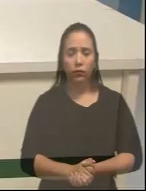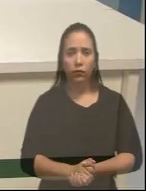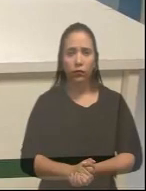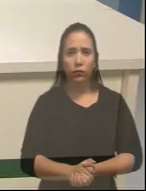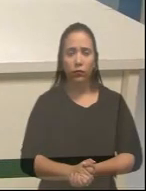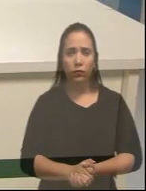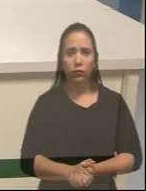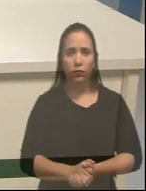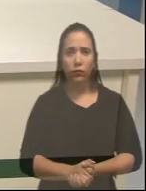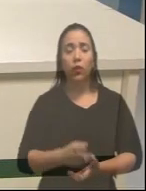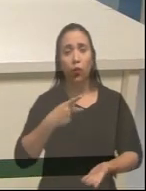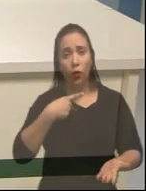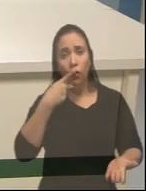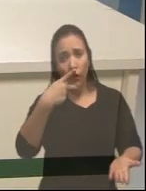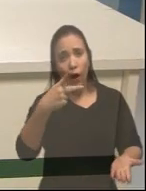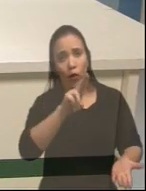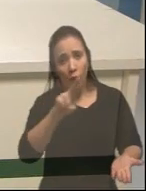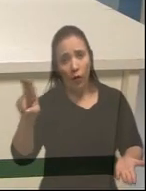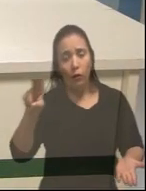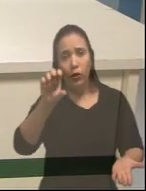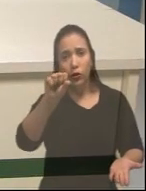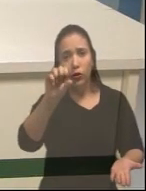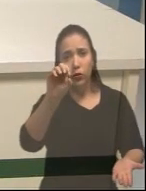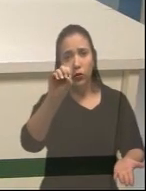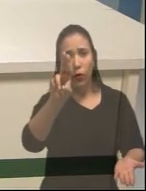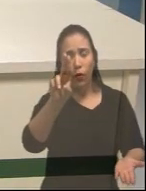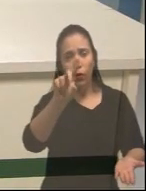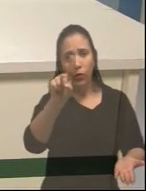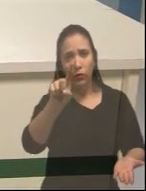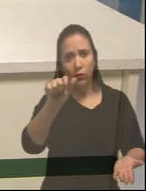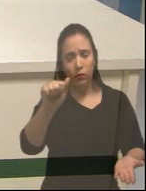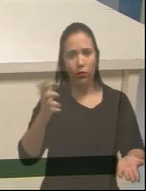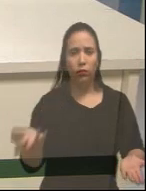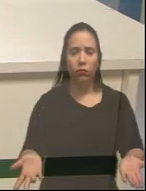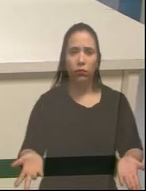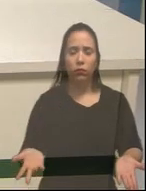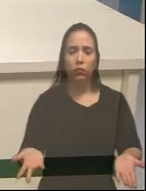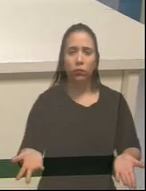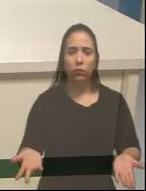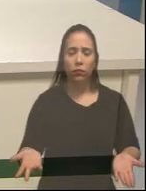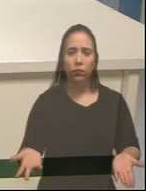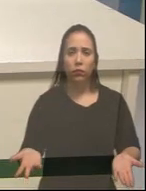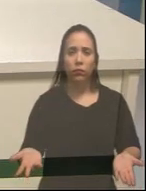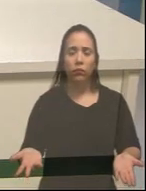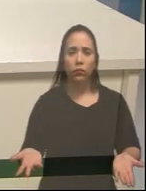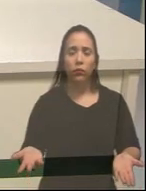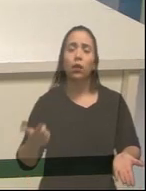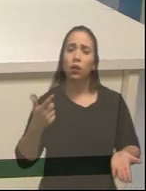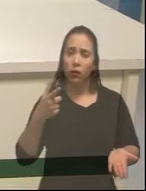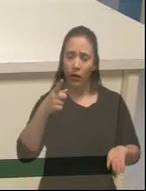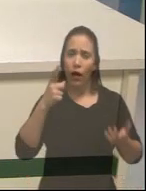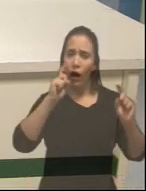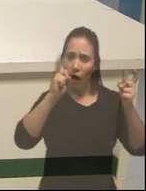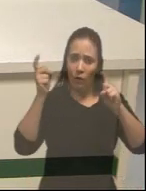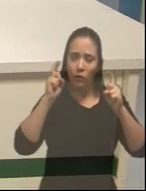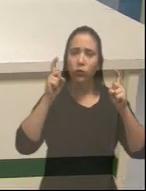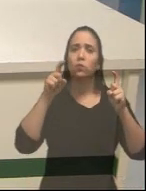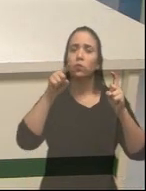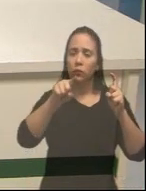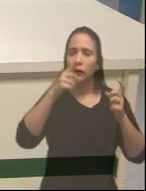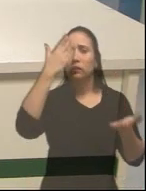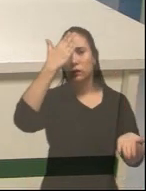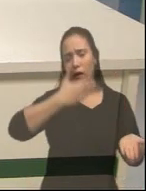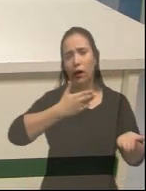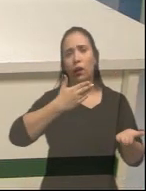dele. Não. Souza. Né? Eu estou falando na polícia agora. Eu acho que no Brasil, nós estamos discutindo um assunto sério, Luiz. É sério.